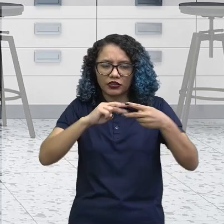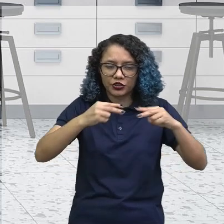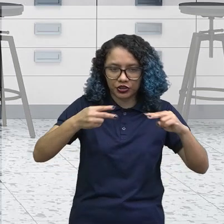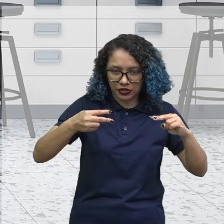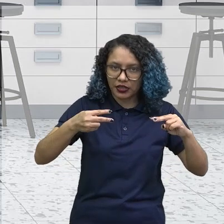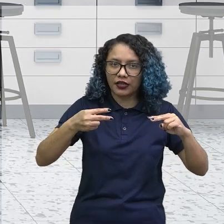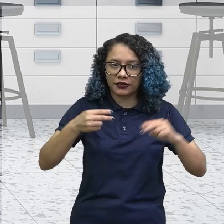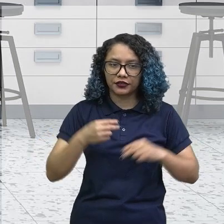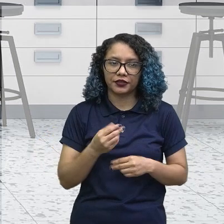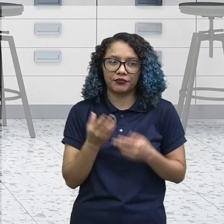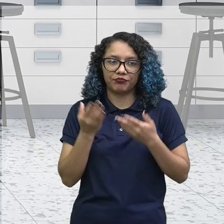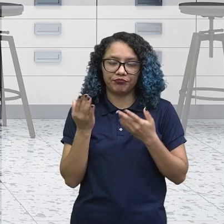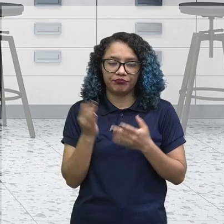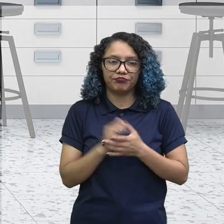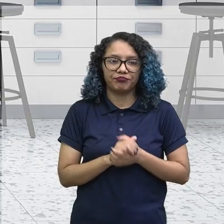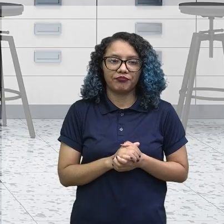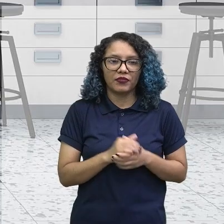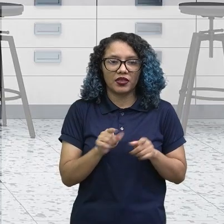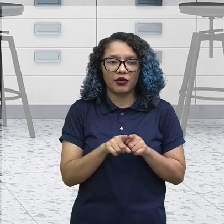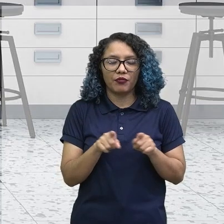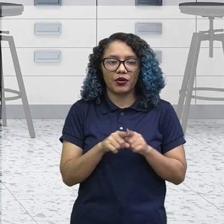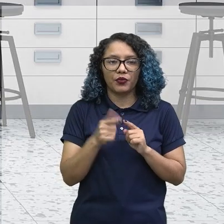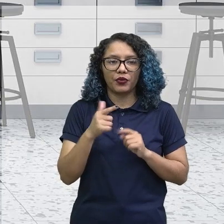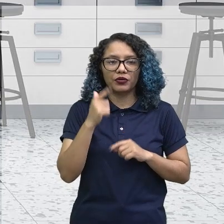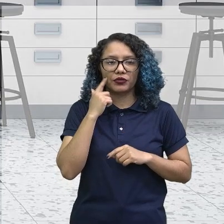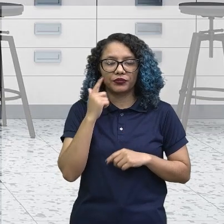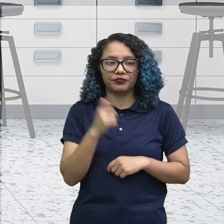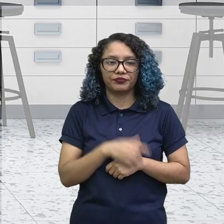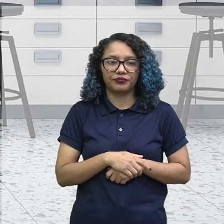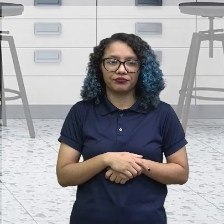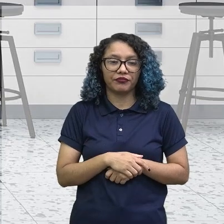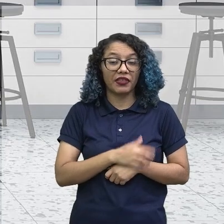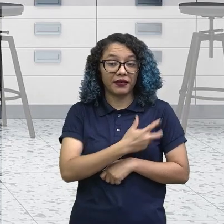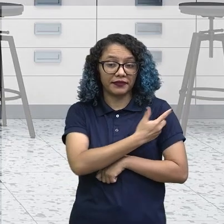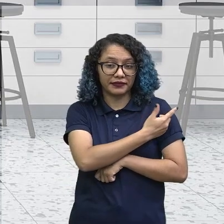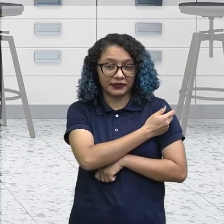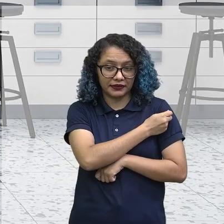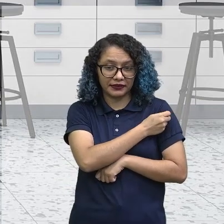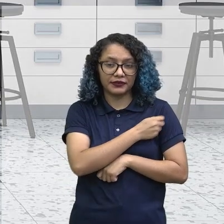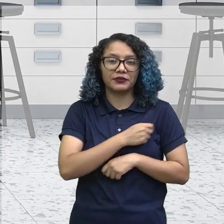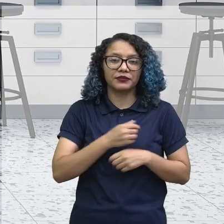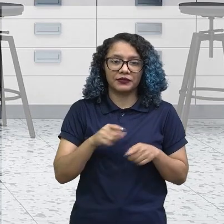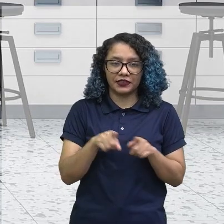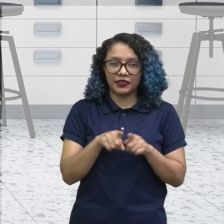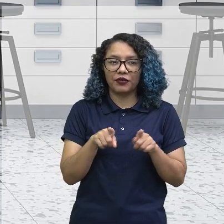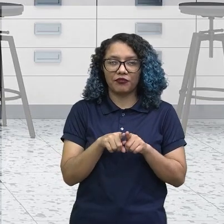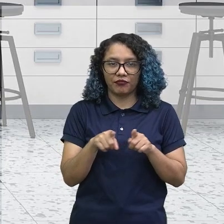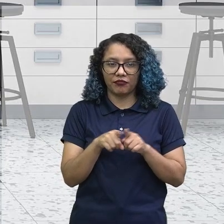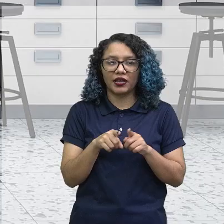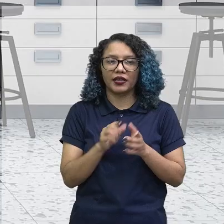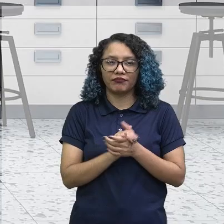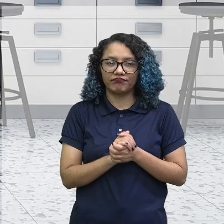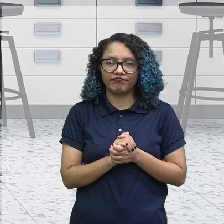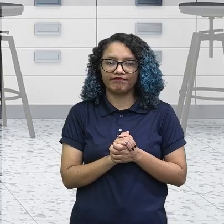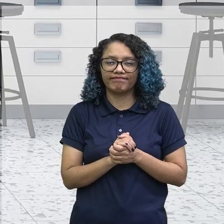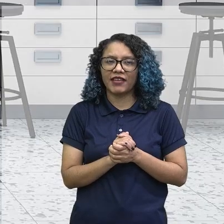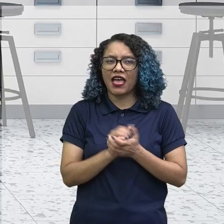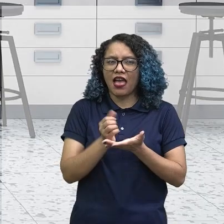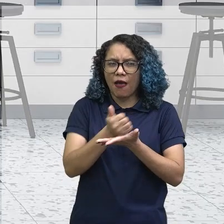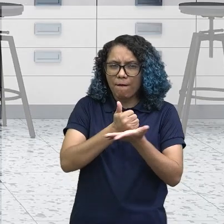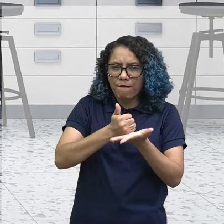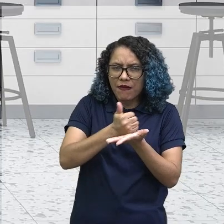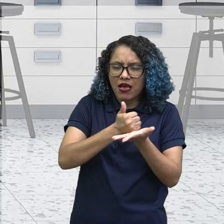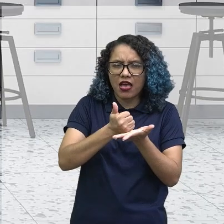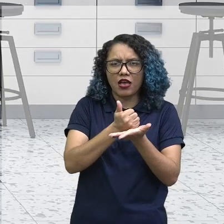Aqui abaixo, né, eu consigo observar o caso da vacinação, né, vacinação, produção de medicamentos,